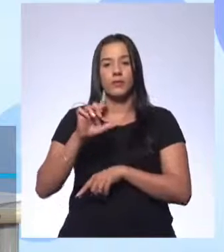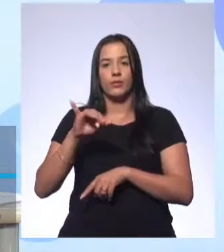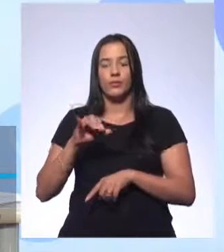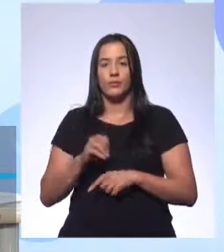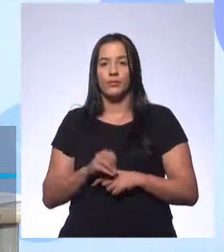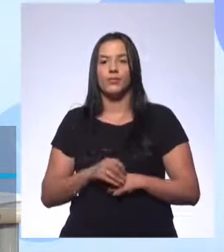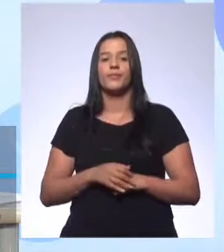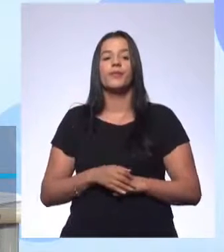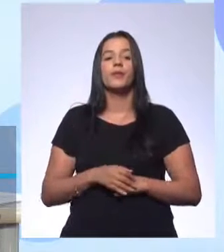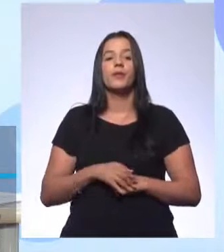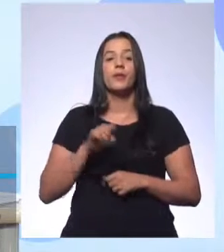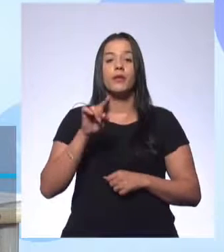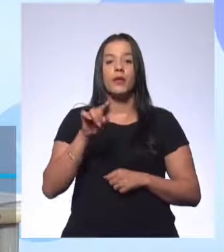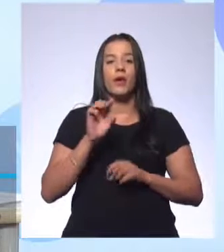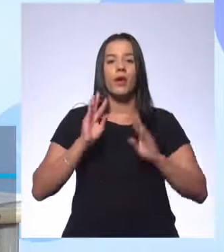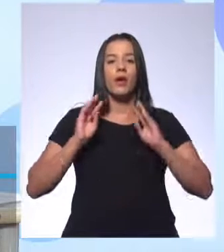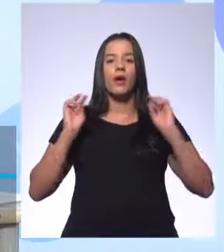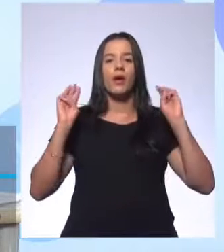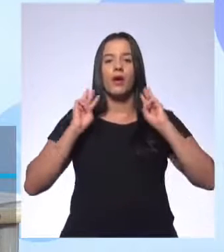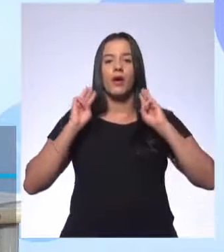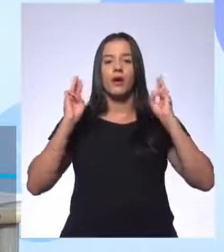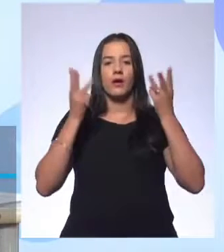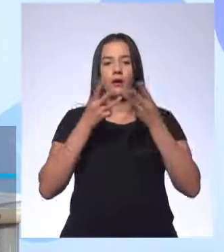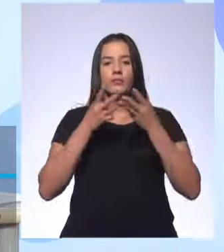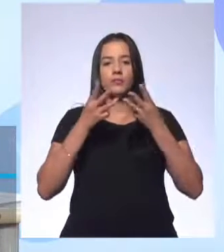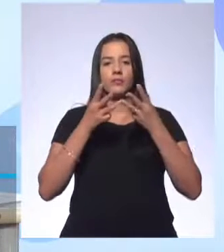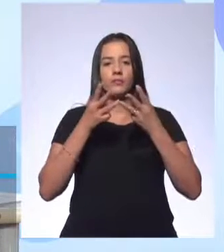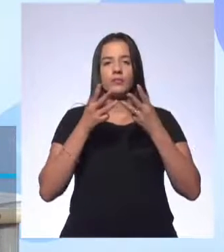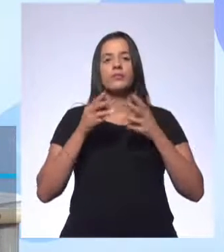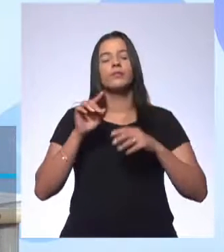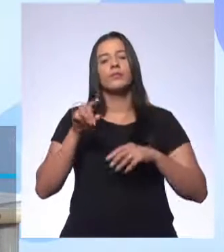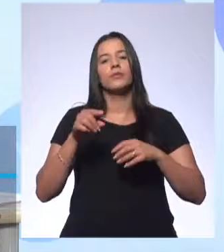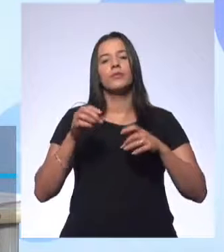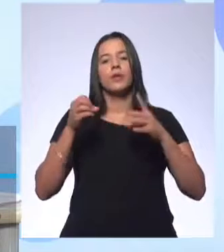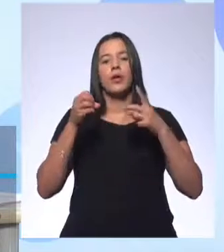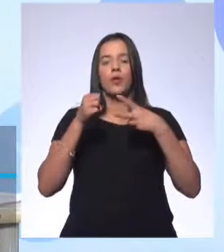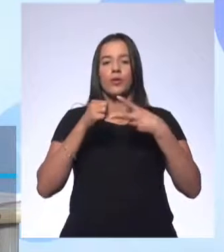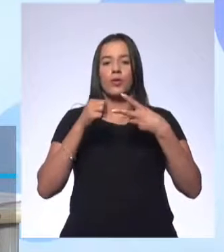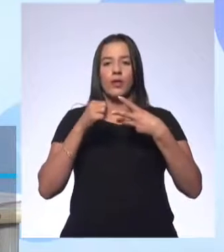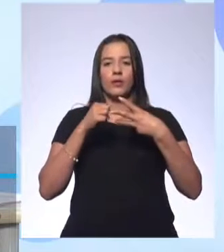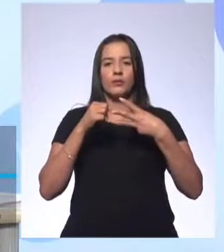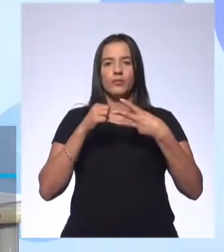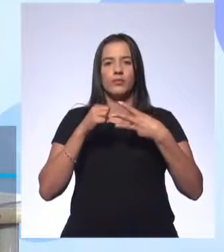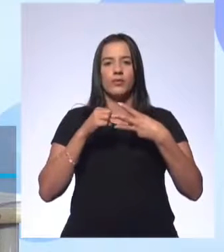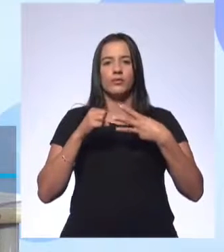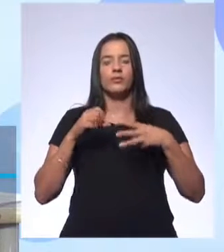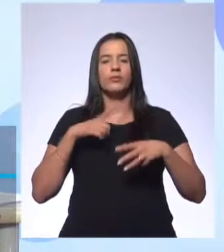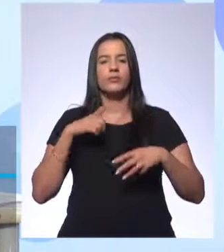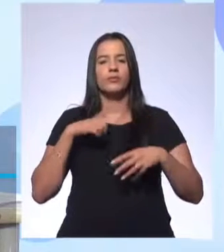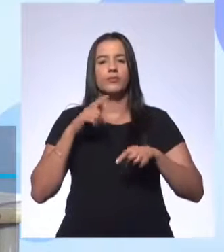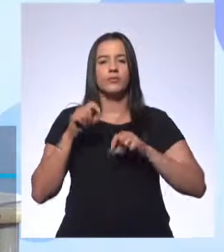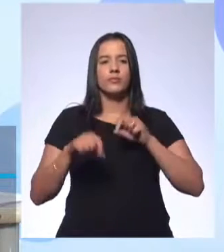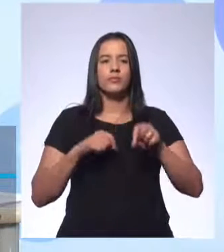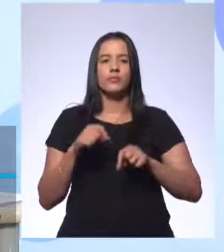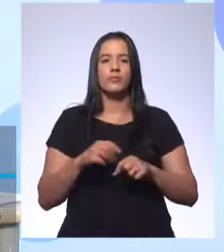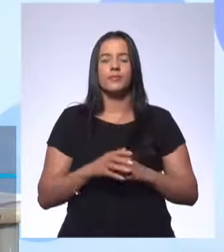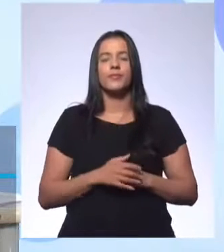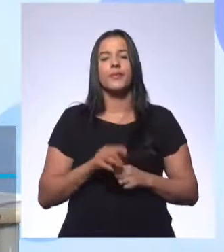Átomos do elemento químico hélio, professora Vera. Gás hélio e hidrogênio, professora Caroline. Deixa eu achar aqui,